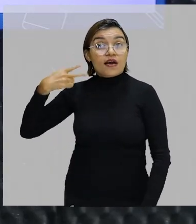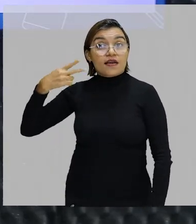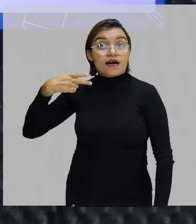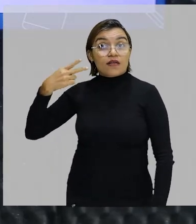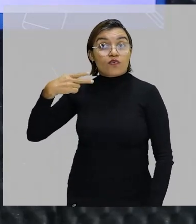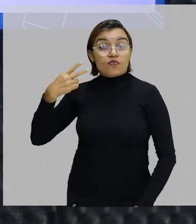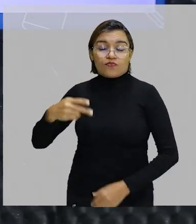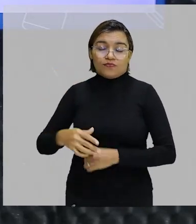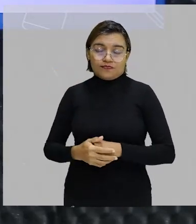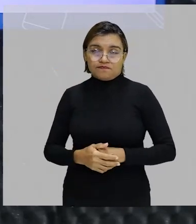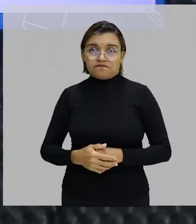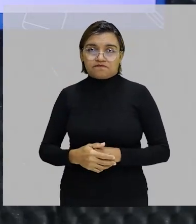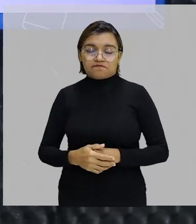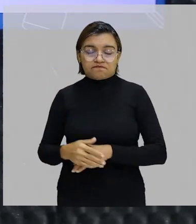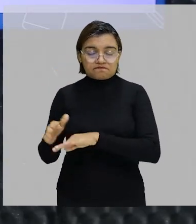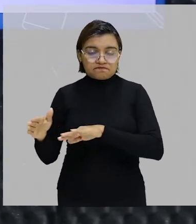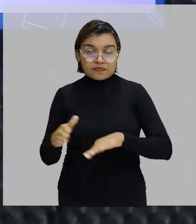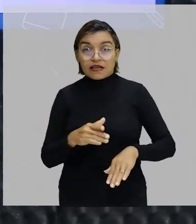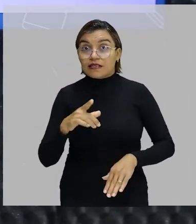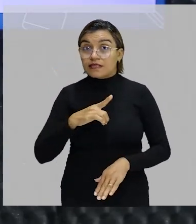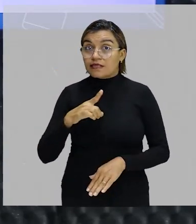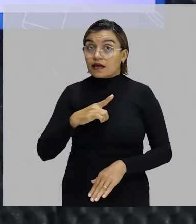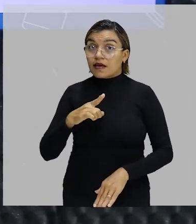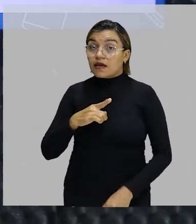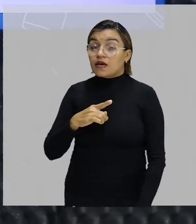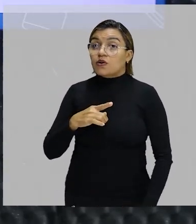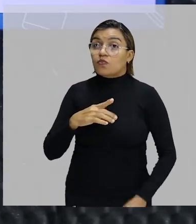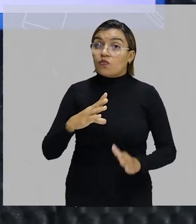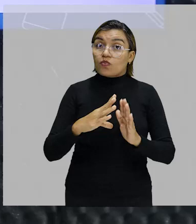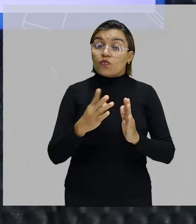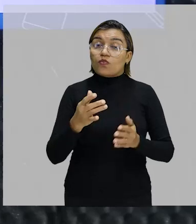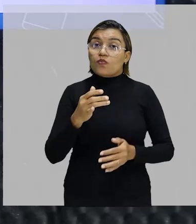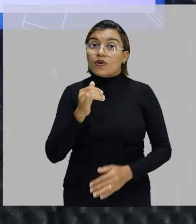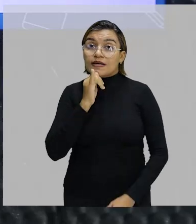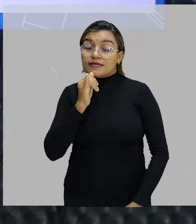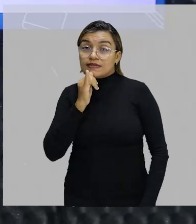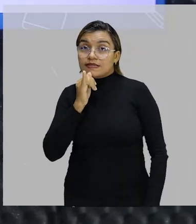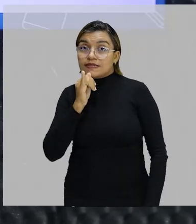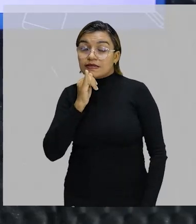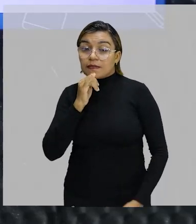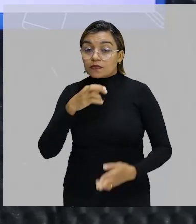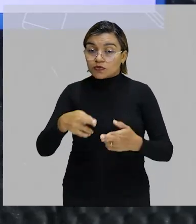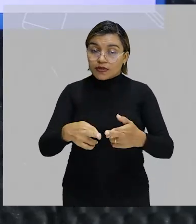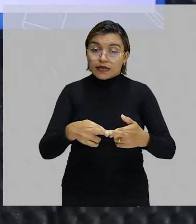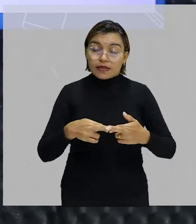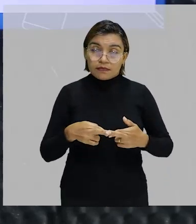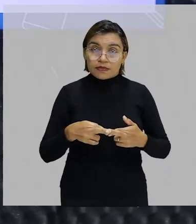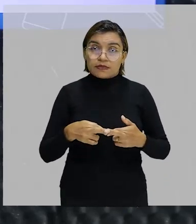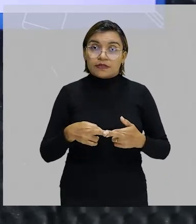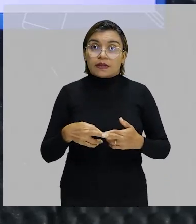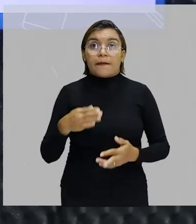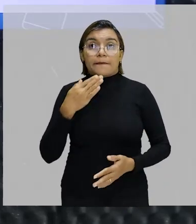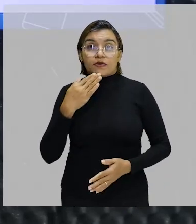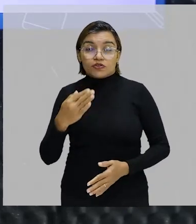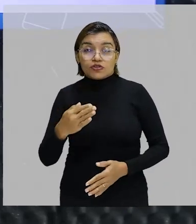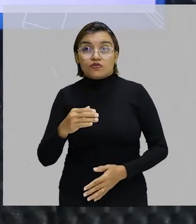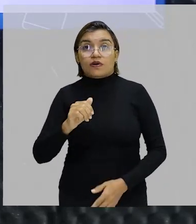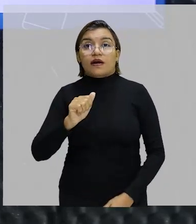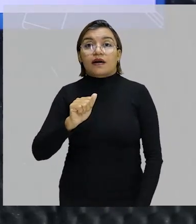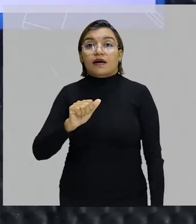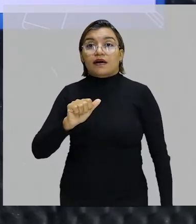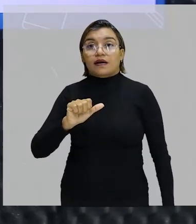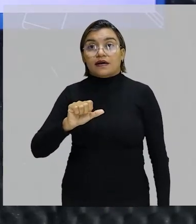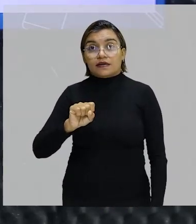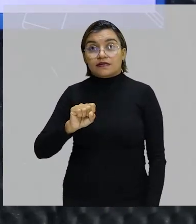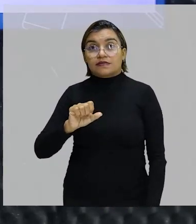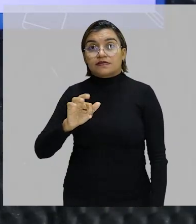Então, aqui eu tenho um exemplo de um requerimento. Ele está pedindo asfalto, meio-fio e linha